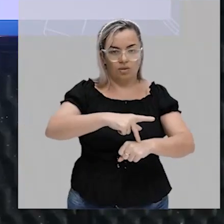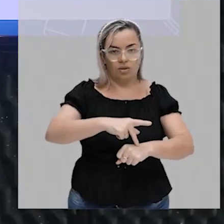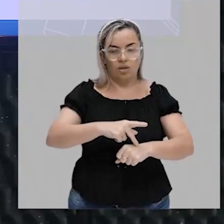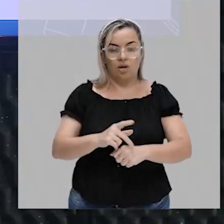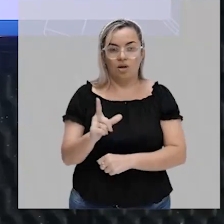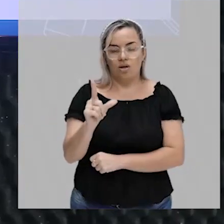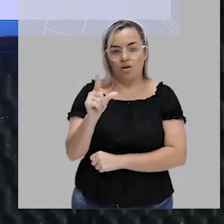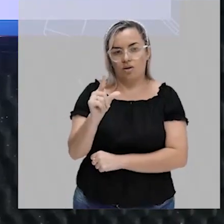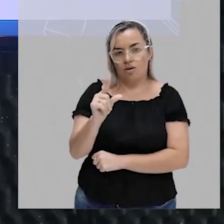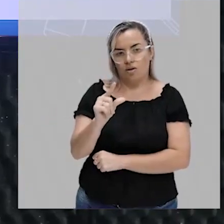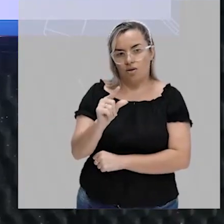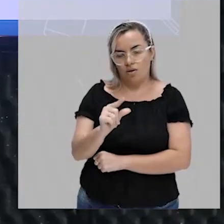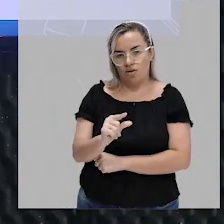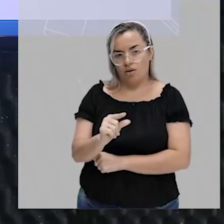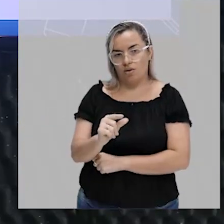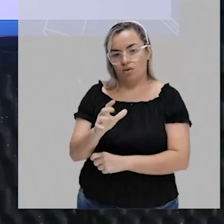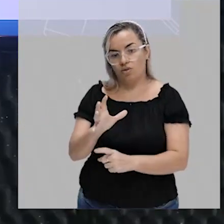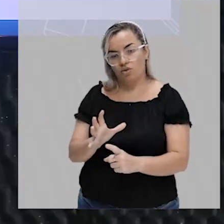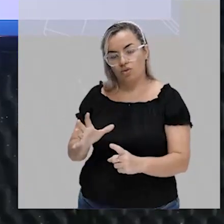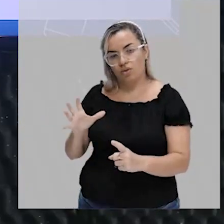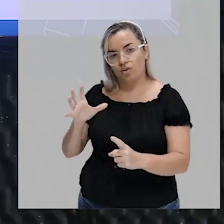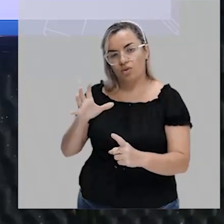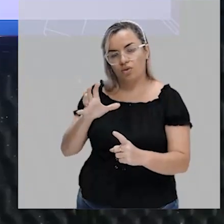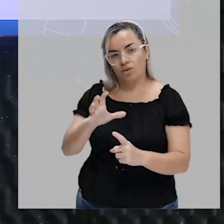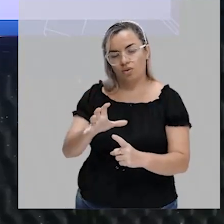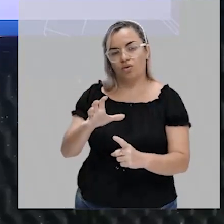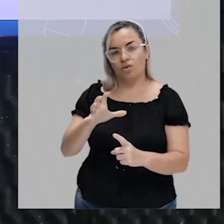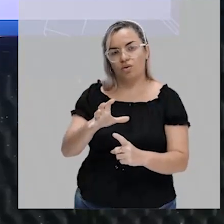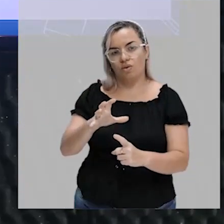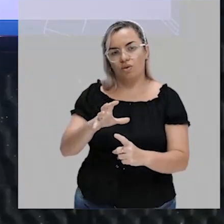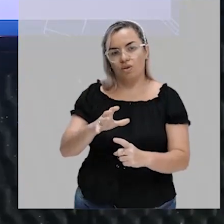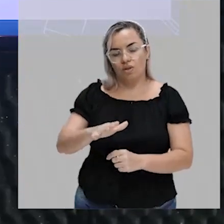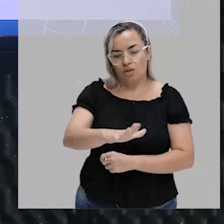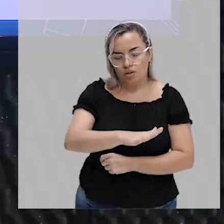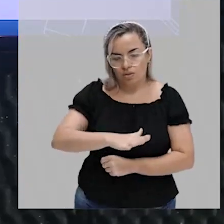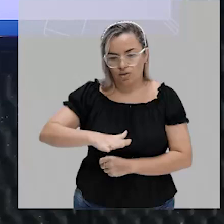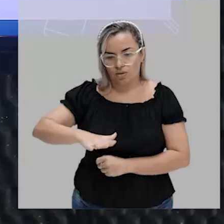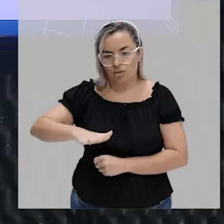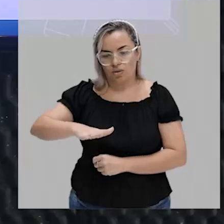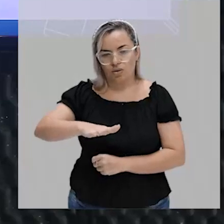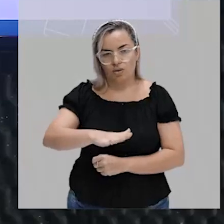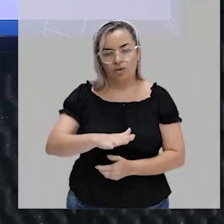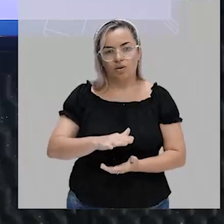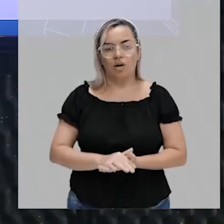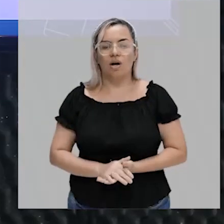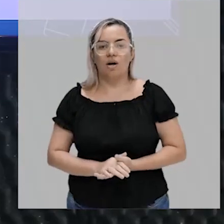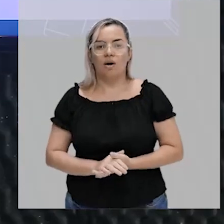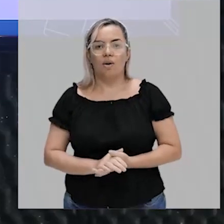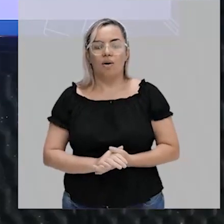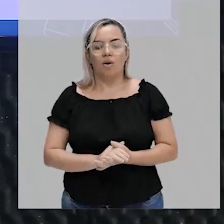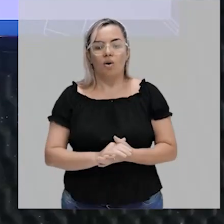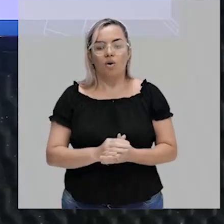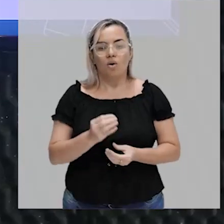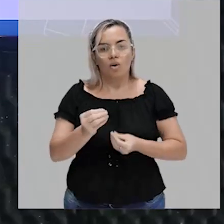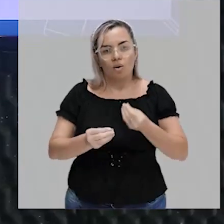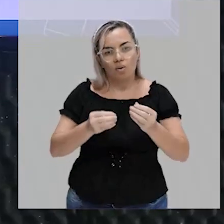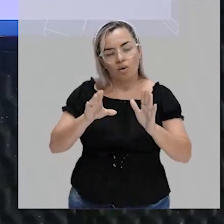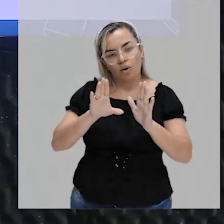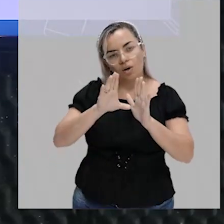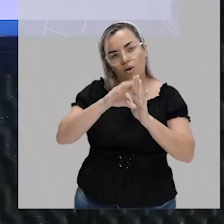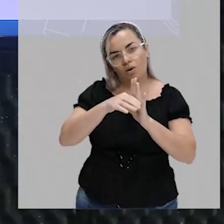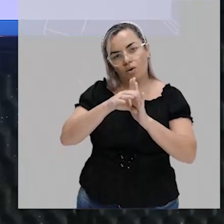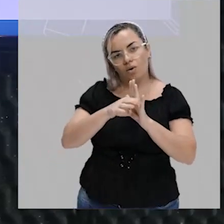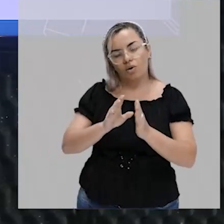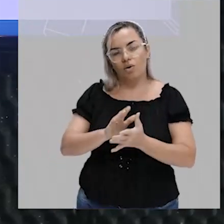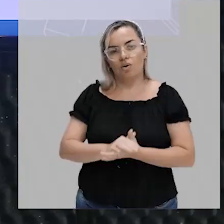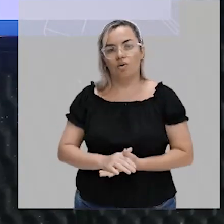diminuir a sua zona de influência, principalmente seus gastos internos. É o conceito do chamado Estado mínimo, galera, tá certo? Os